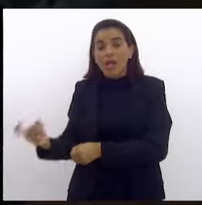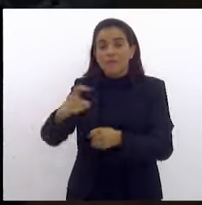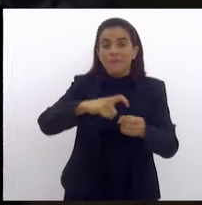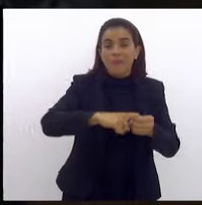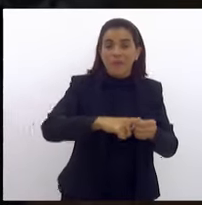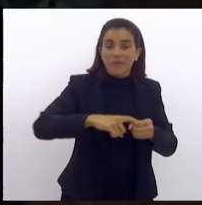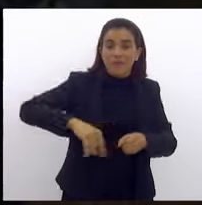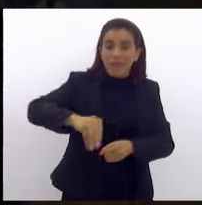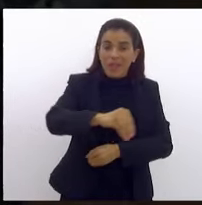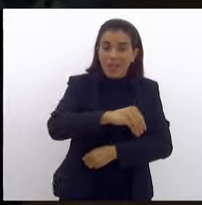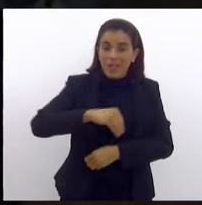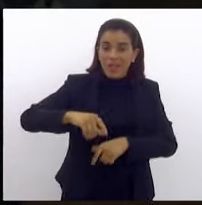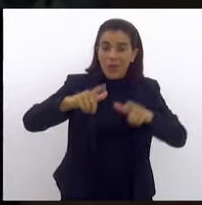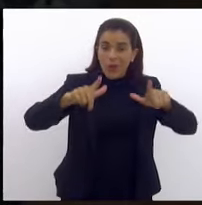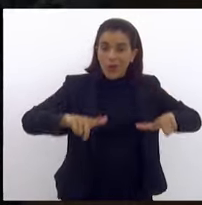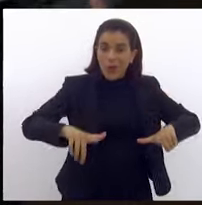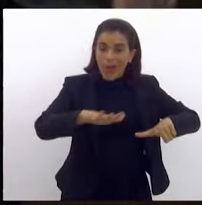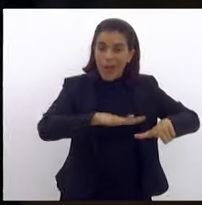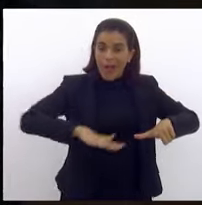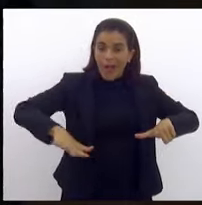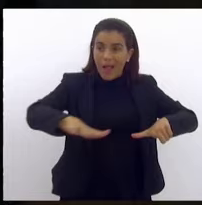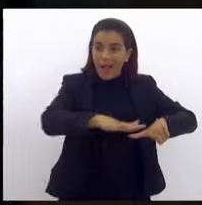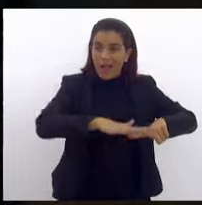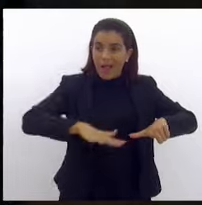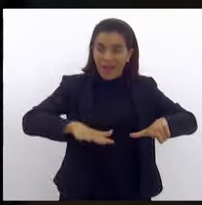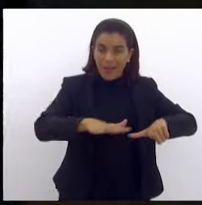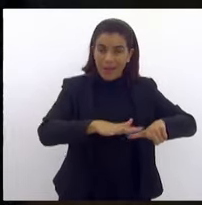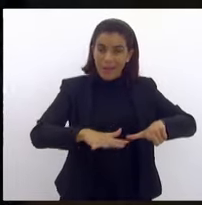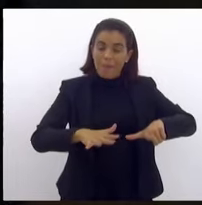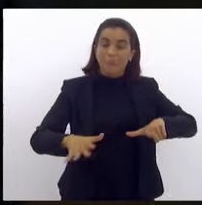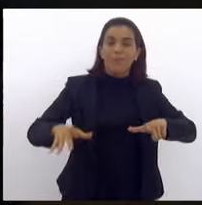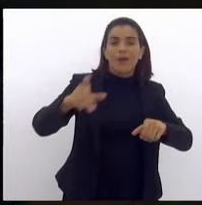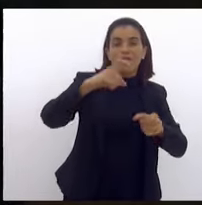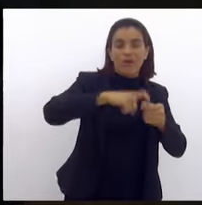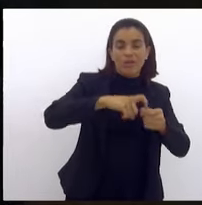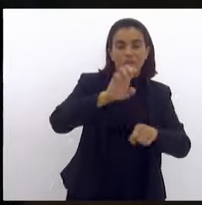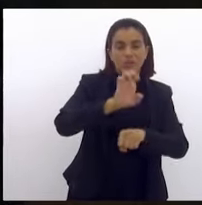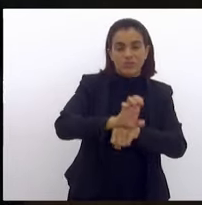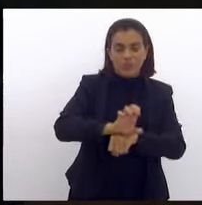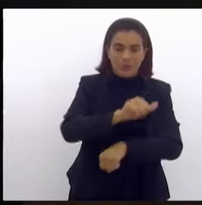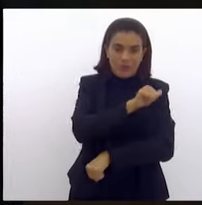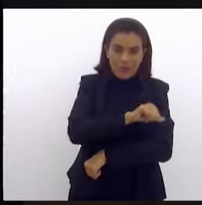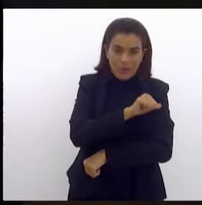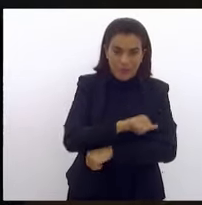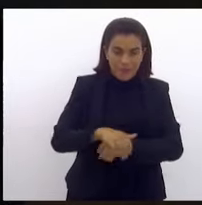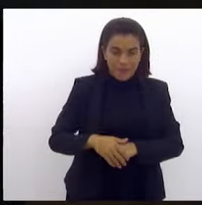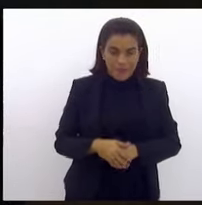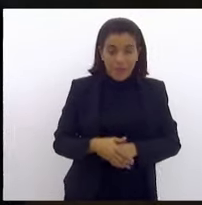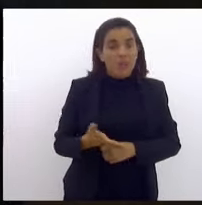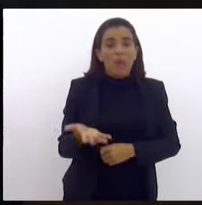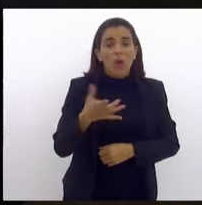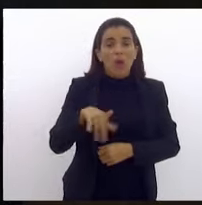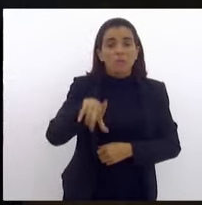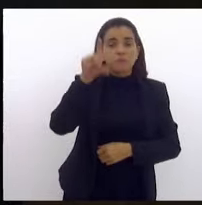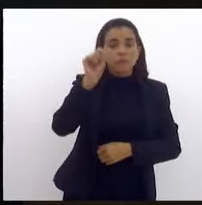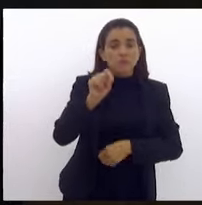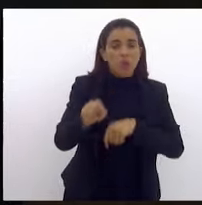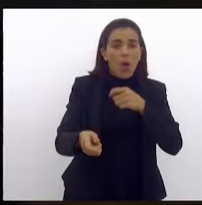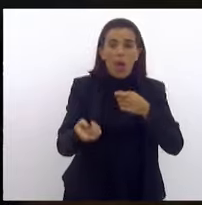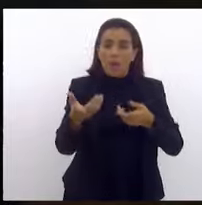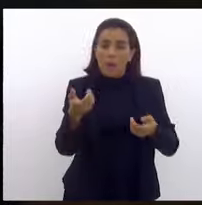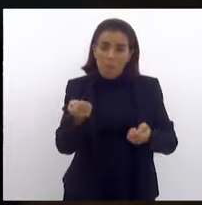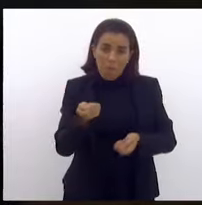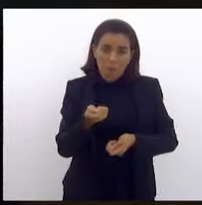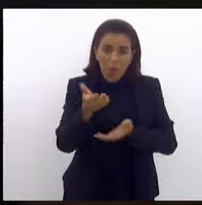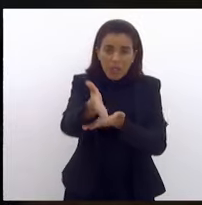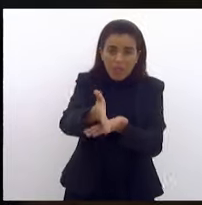esse terreno, somente o espaço físico, para o Estado do Rio de Janeiro, que passa a fazer o que bem entenda. Pode dividir